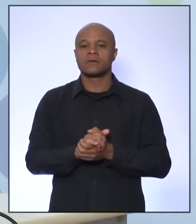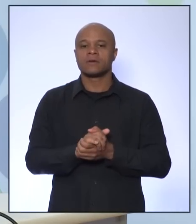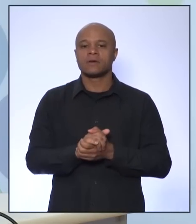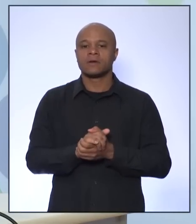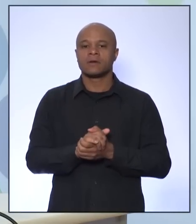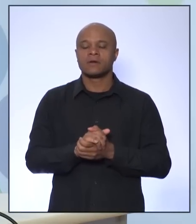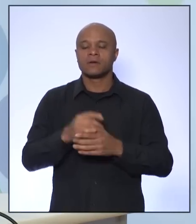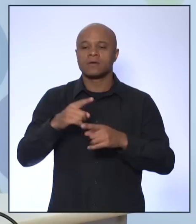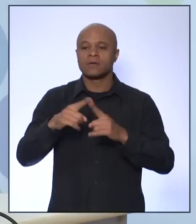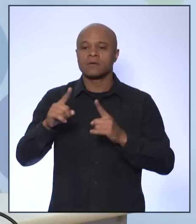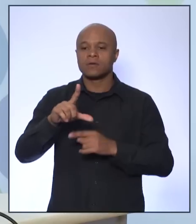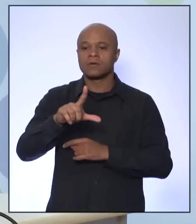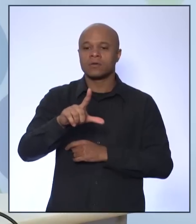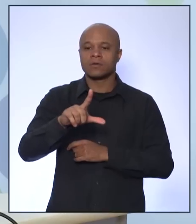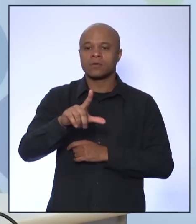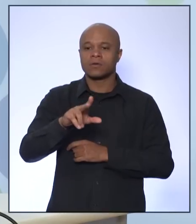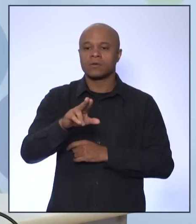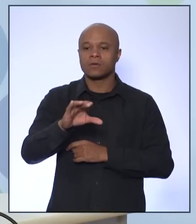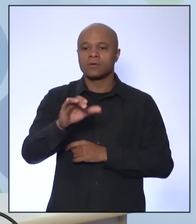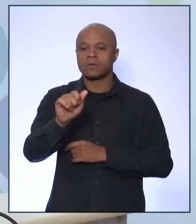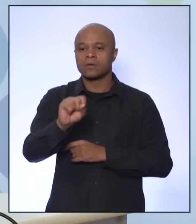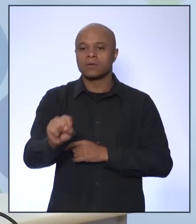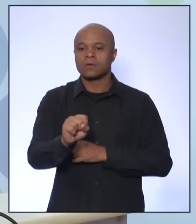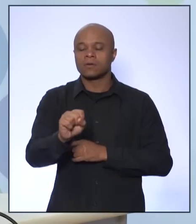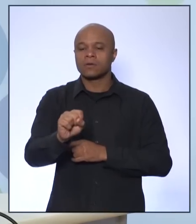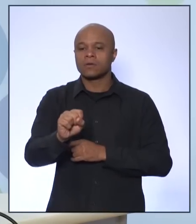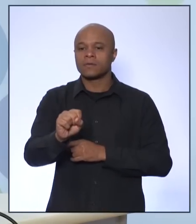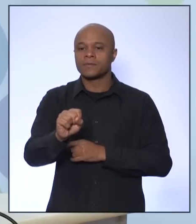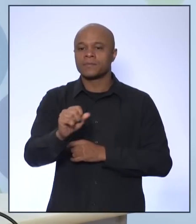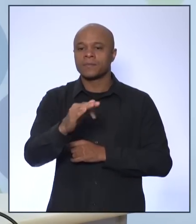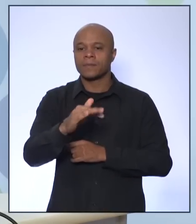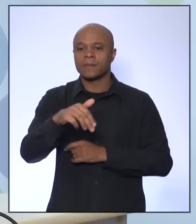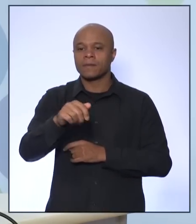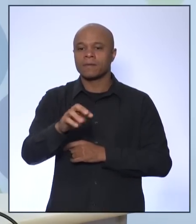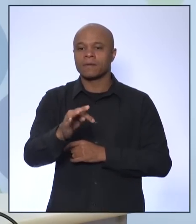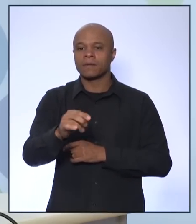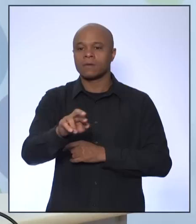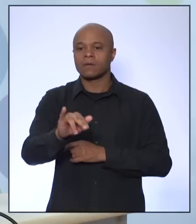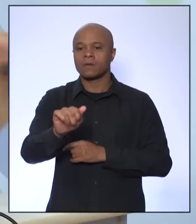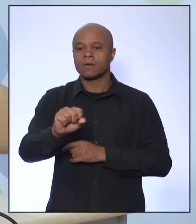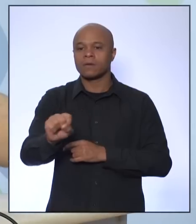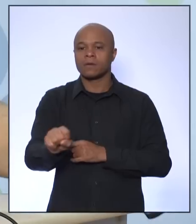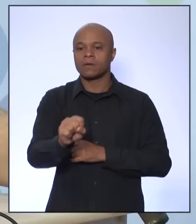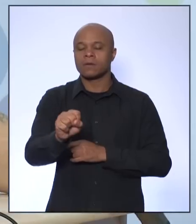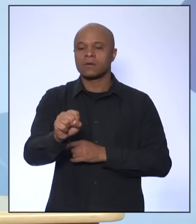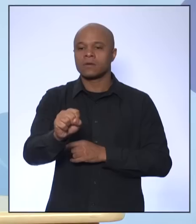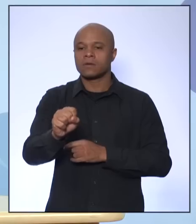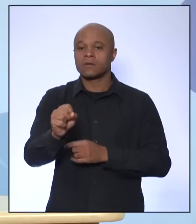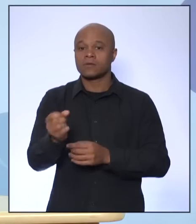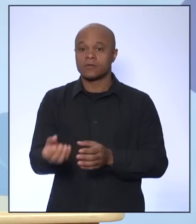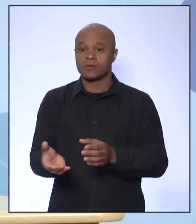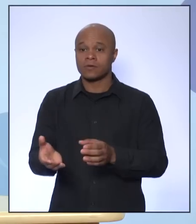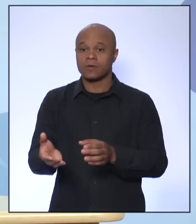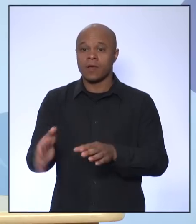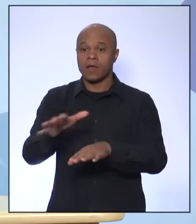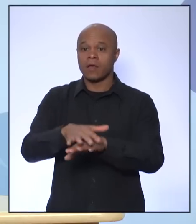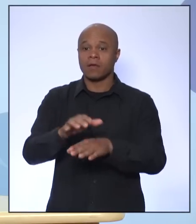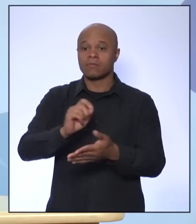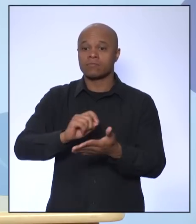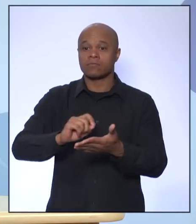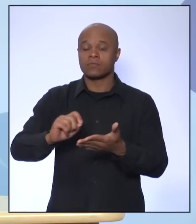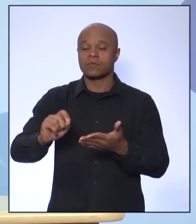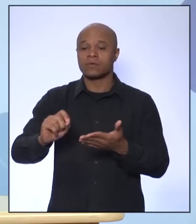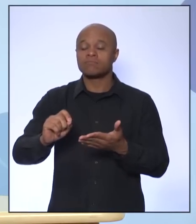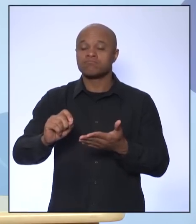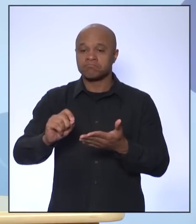Mas o Lucas fez uma pergunta interessante. Fontes materiais incluem escrita também, Janaína? Nossa, que pergunta legal. E